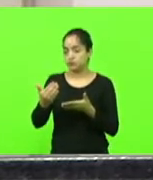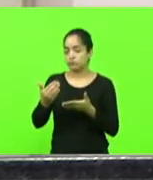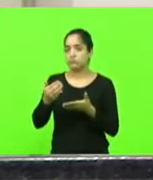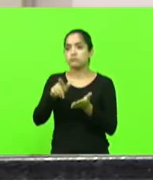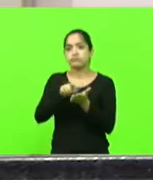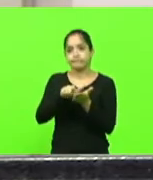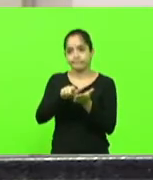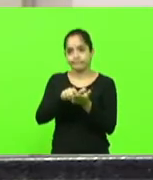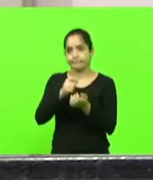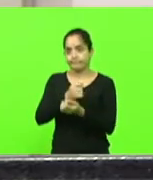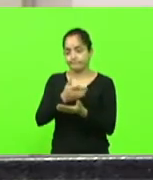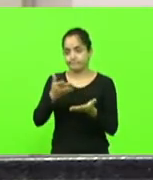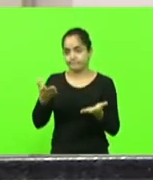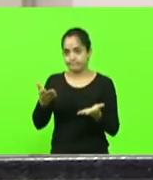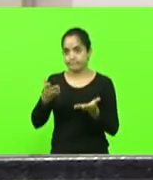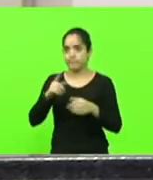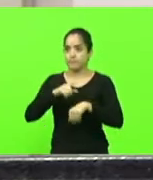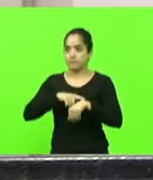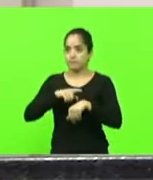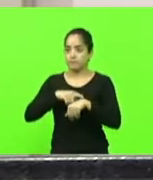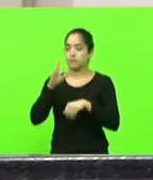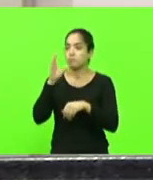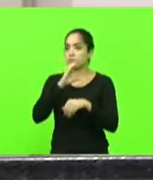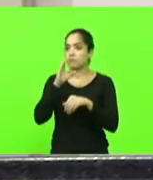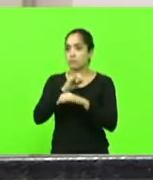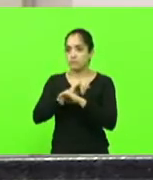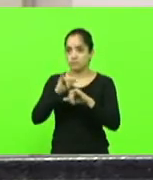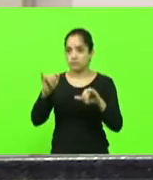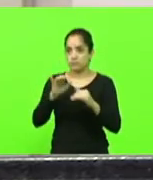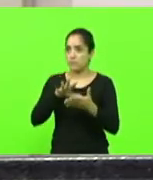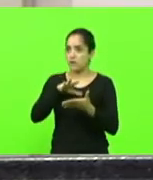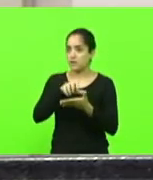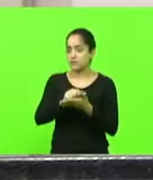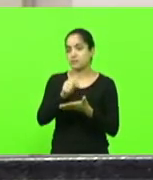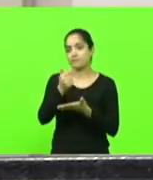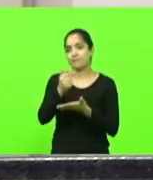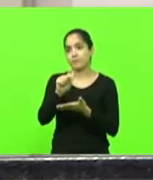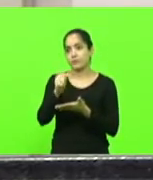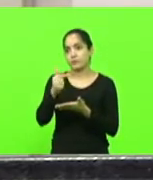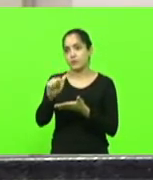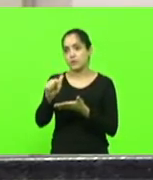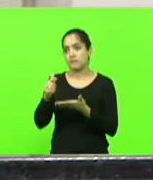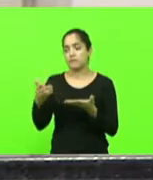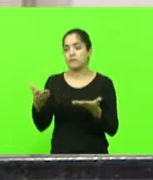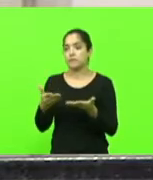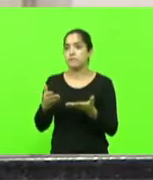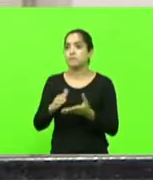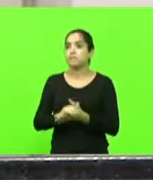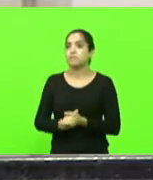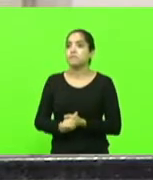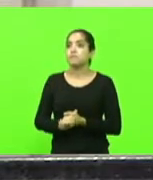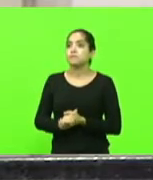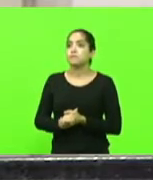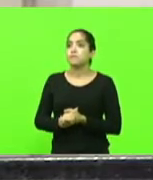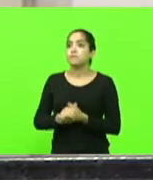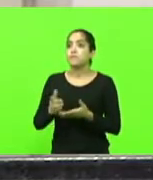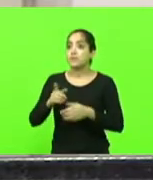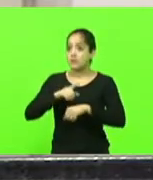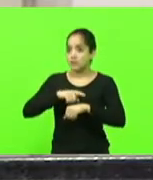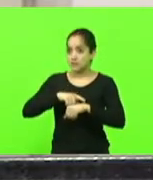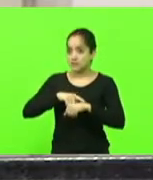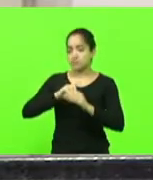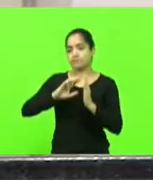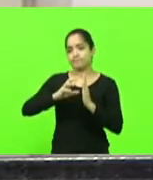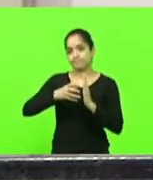procedesse à distribuição. Breves comunicações. Não houve oradores inscritos. Grande expediente. Neste horário destinado